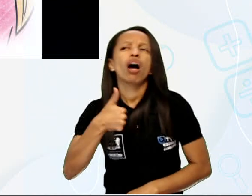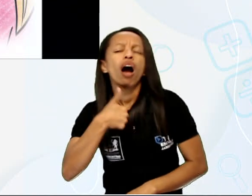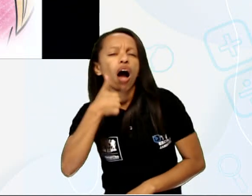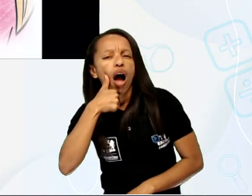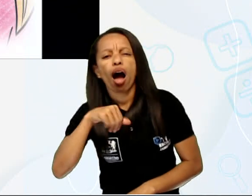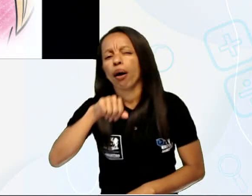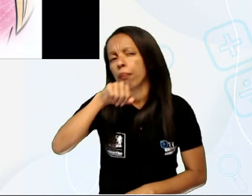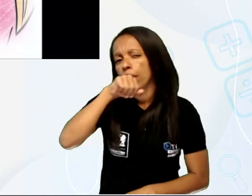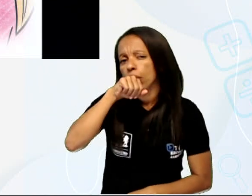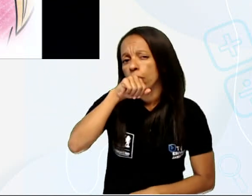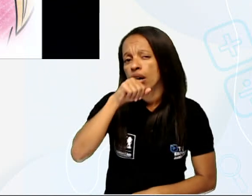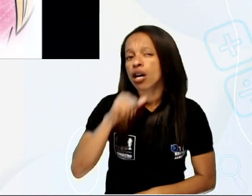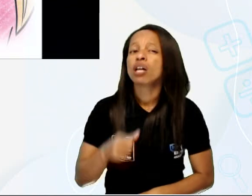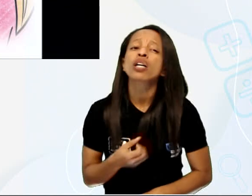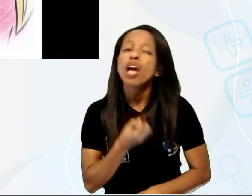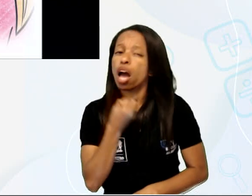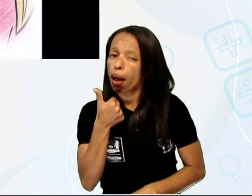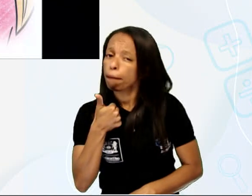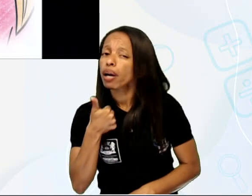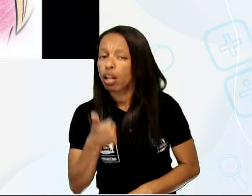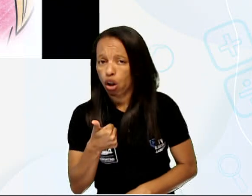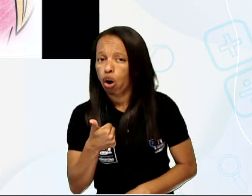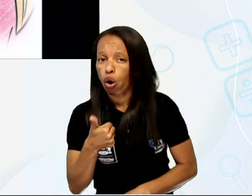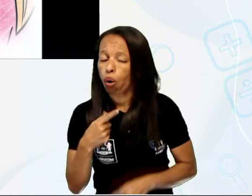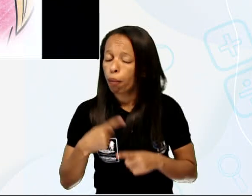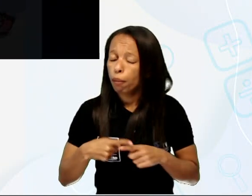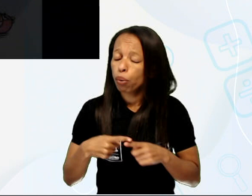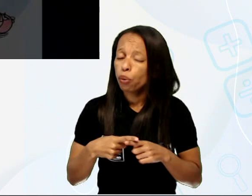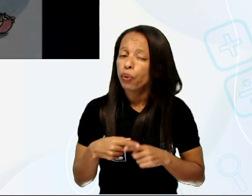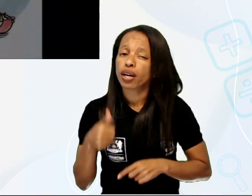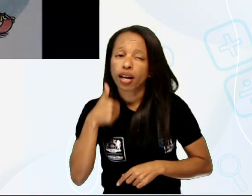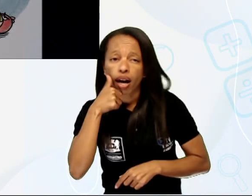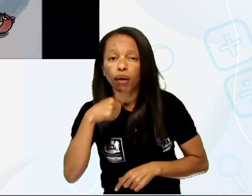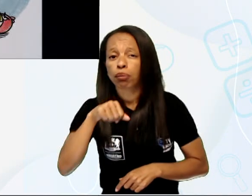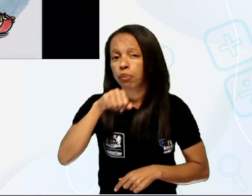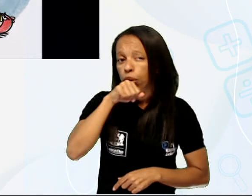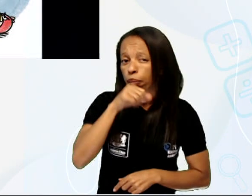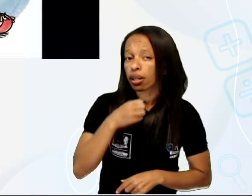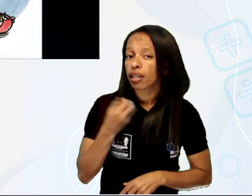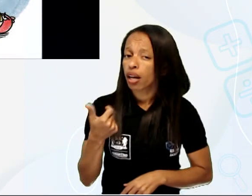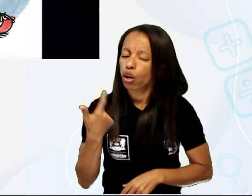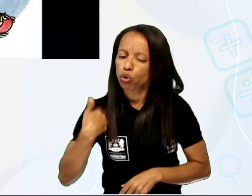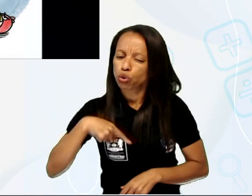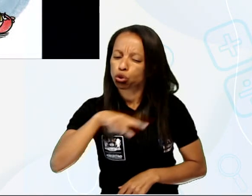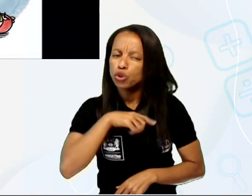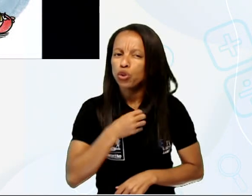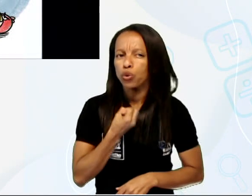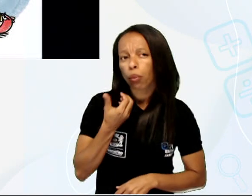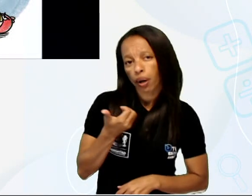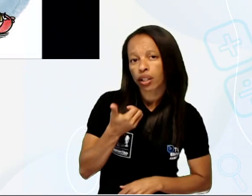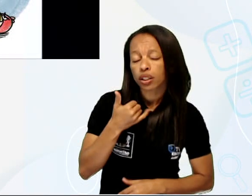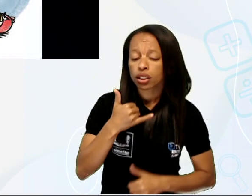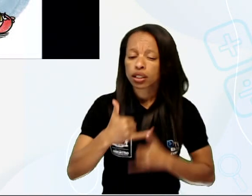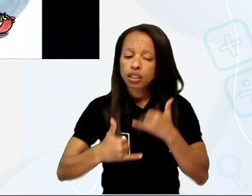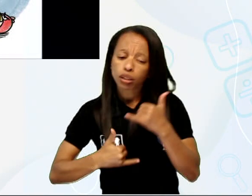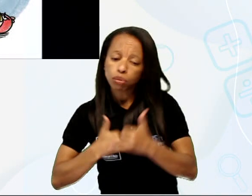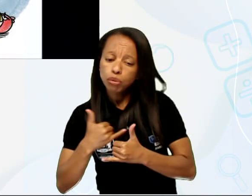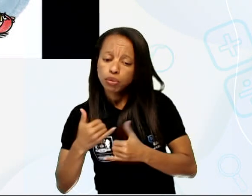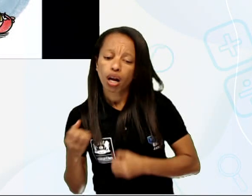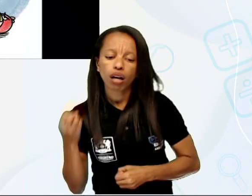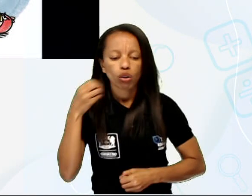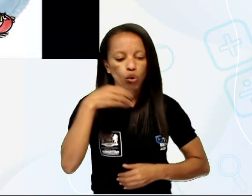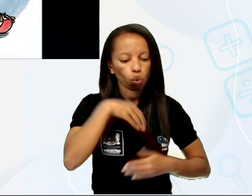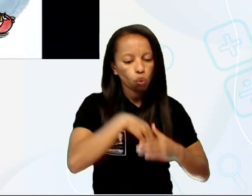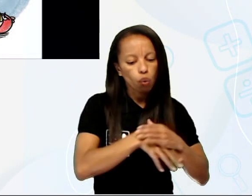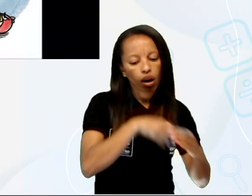ela quer o nosso bem e devemos obedecer. Após me divertir, tudo devo guardar, pois